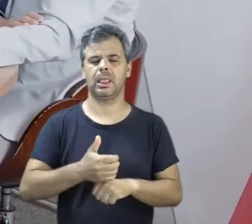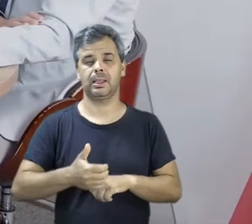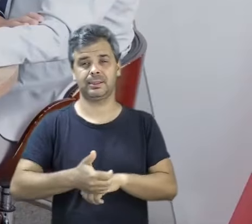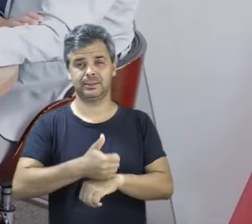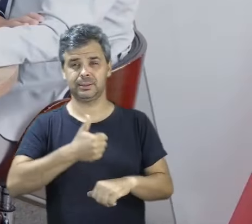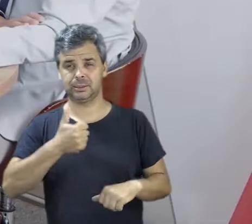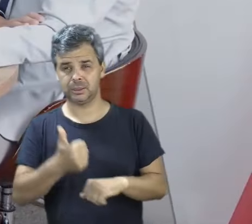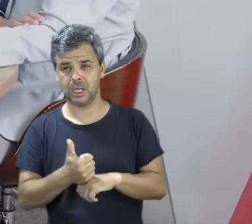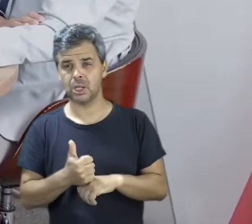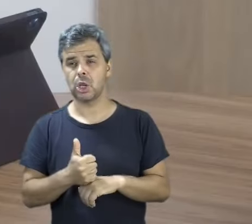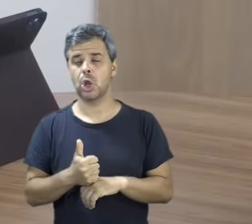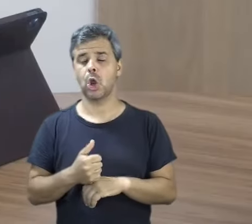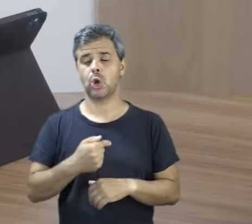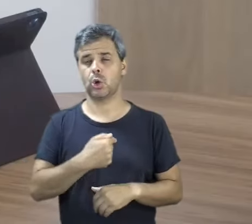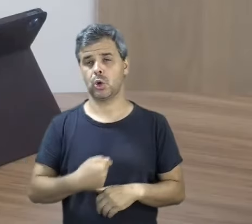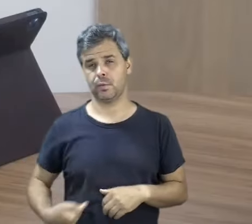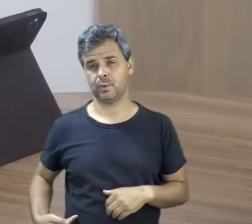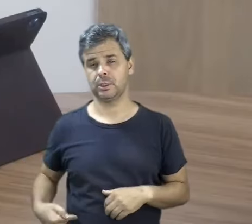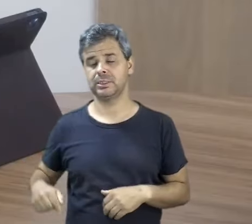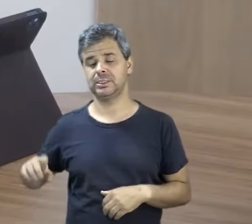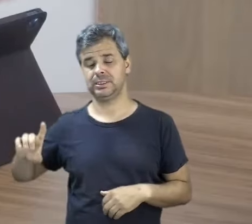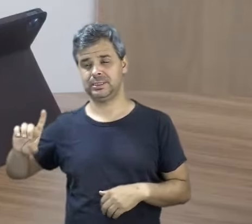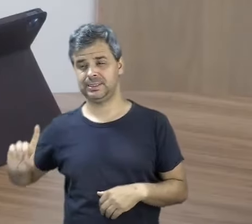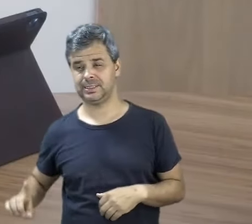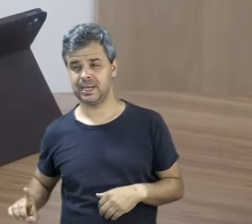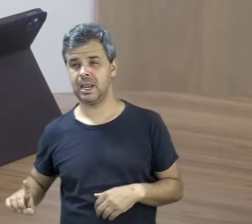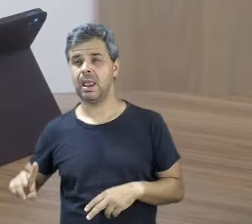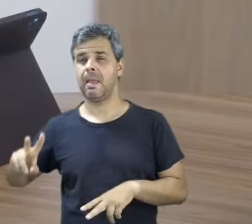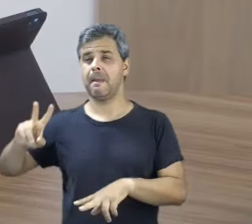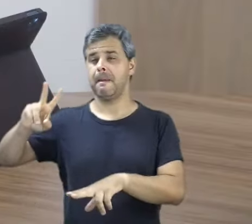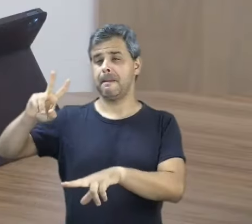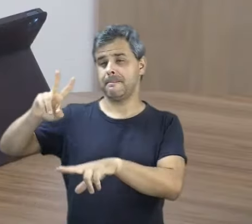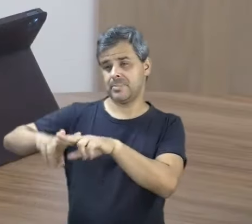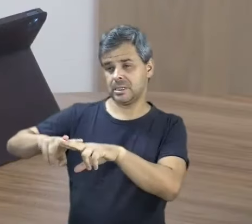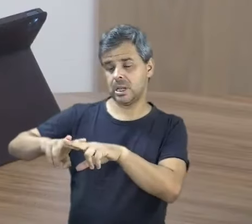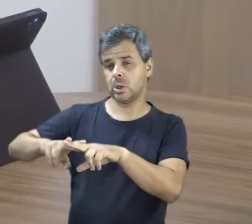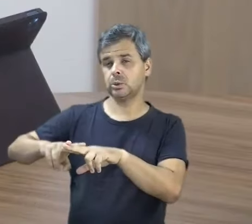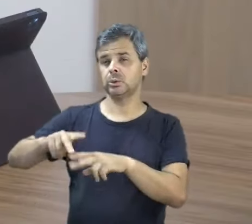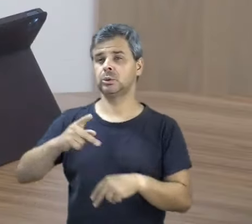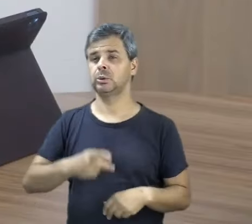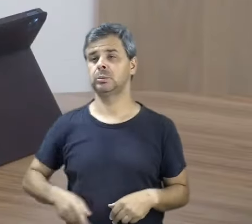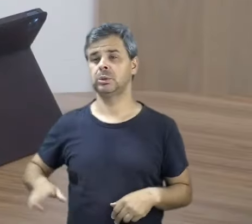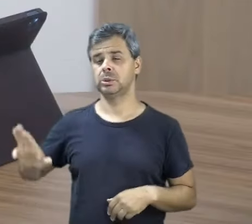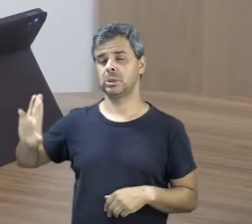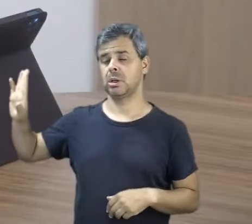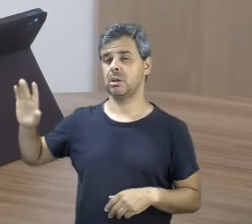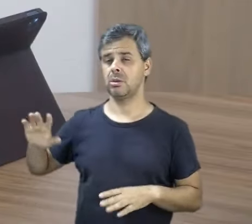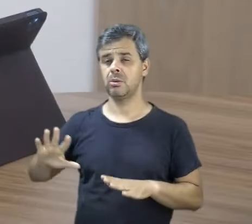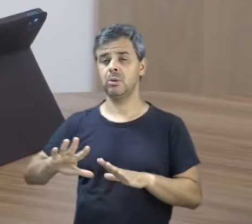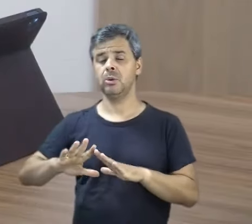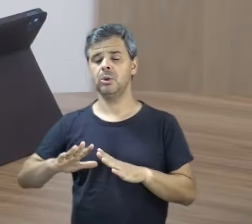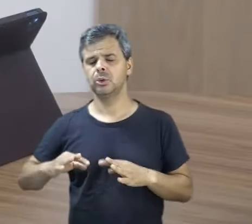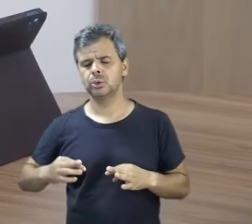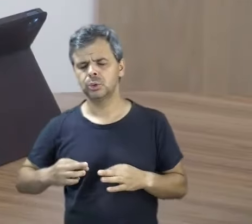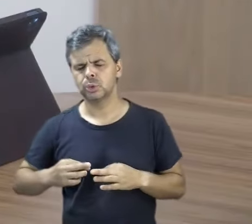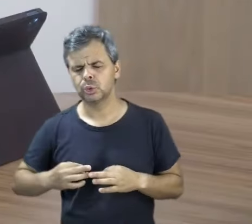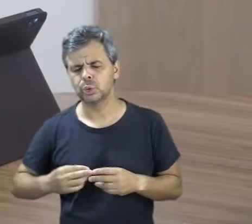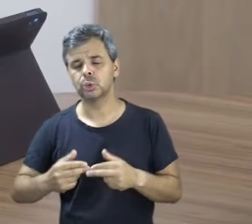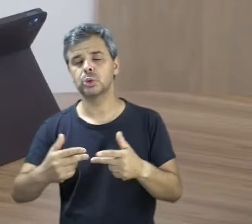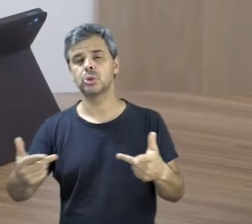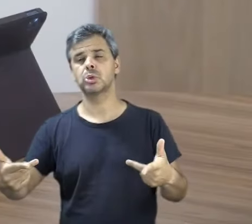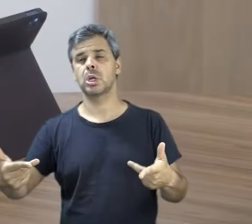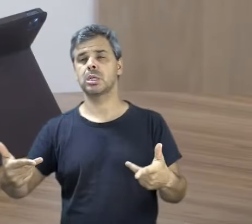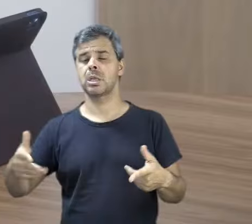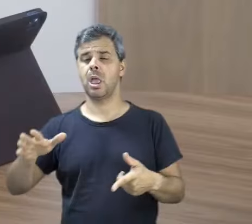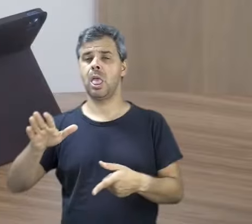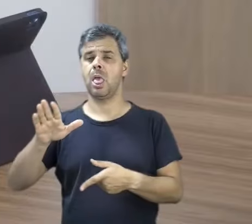golpe, governo de direita, a gente viveu prisão do presidente Lula, né, aquele momento todo. Então, tudo isso